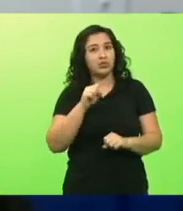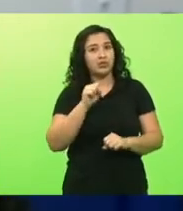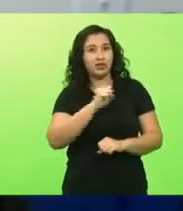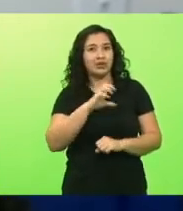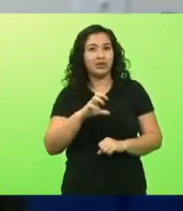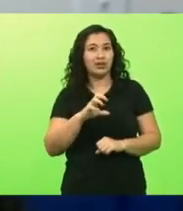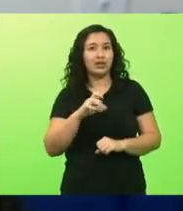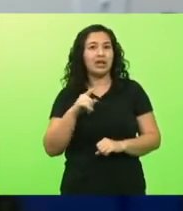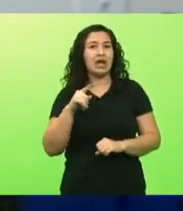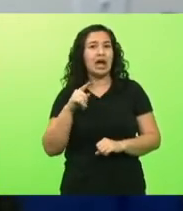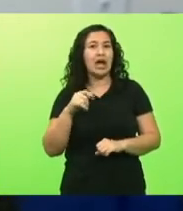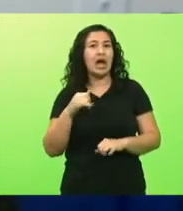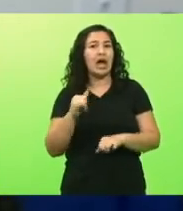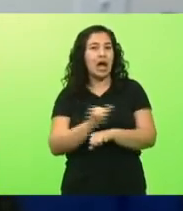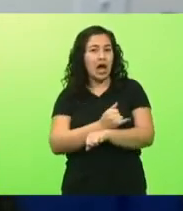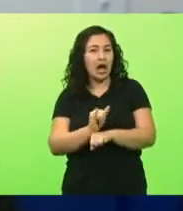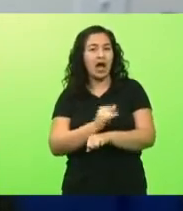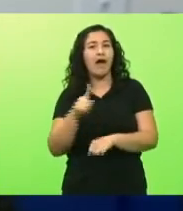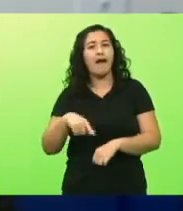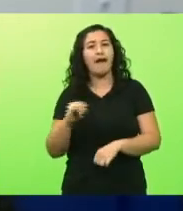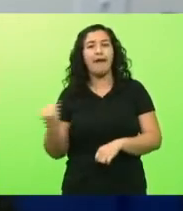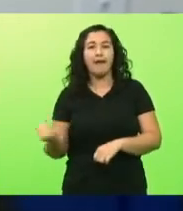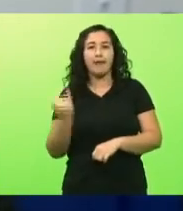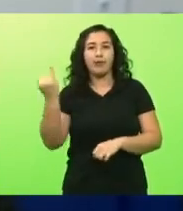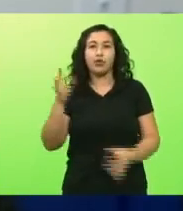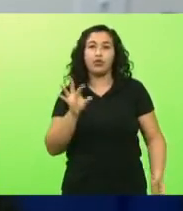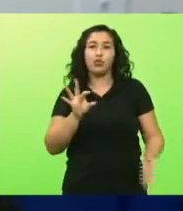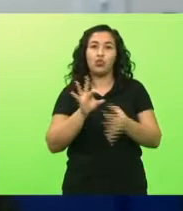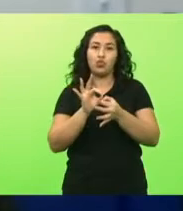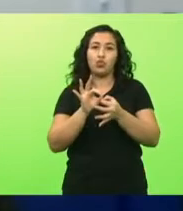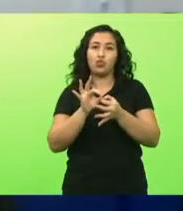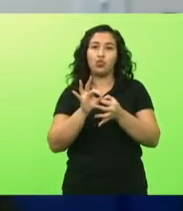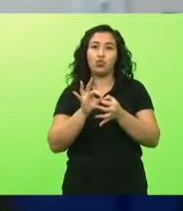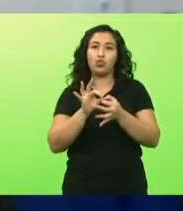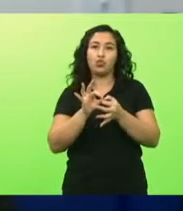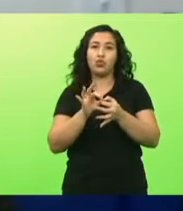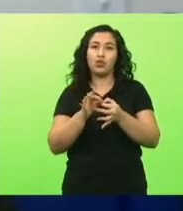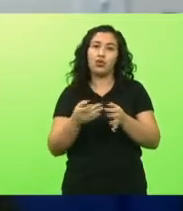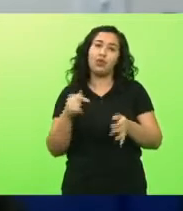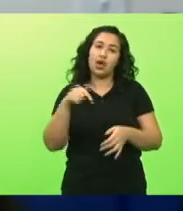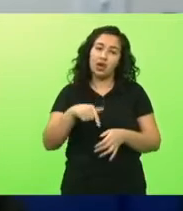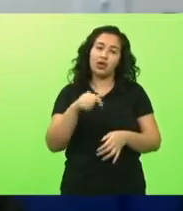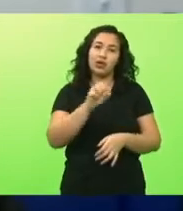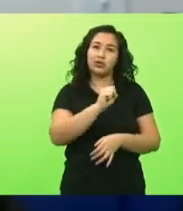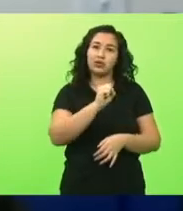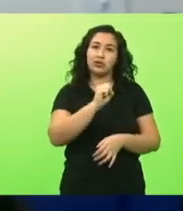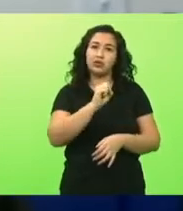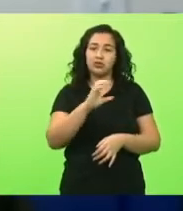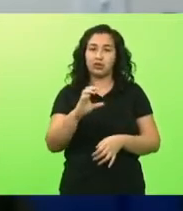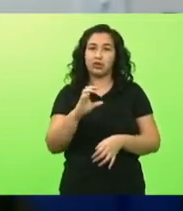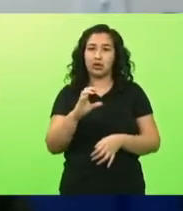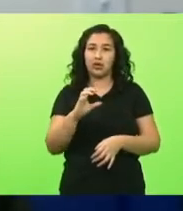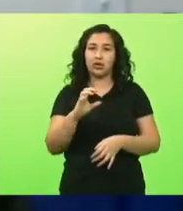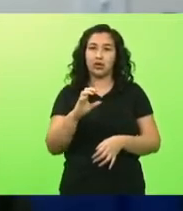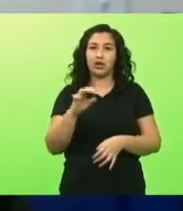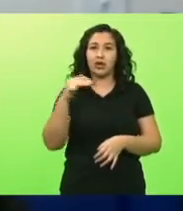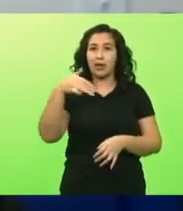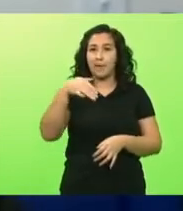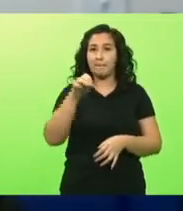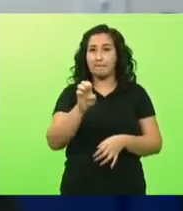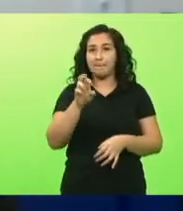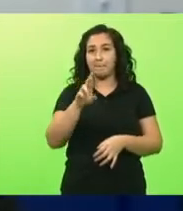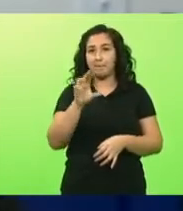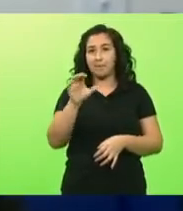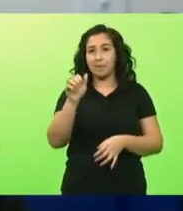estratégica. É importante que a gente se una e que venha esse centro de distribuição do Mercado Livre, que tem sede na Argentina, que